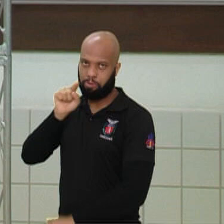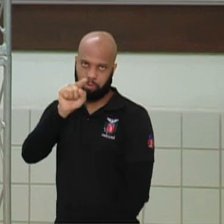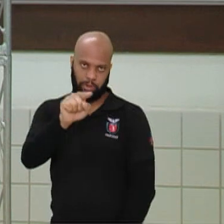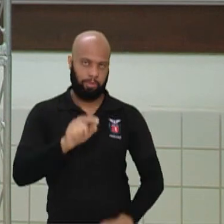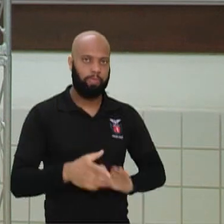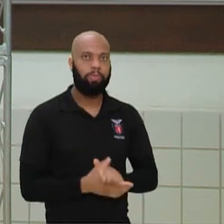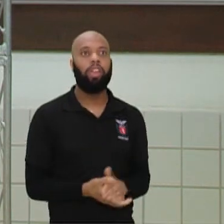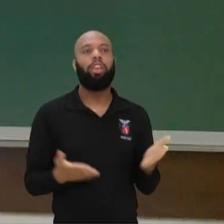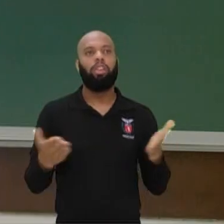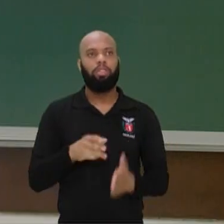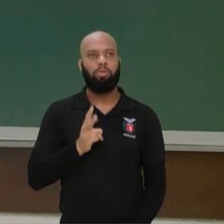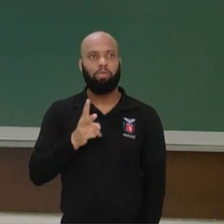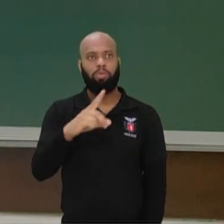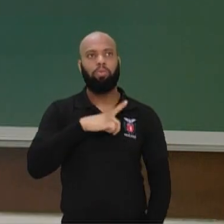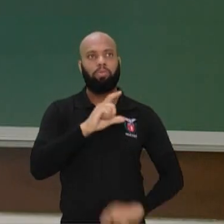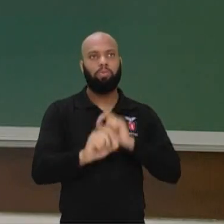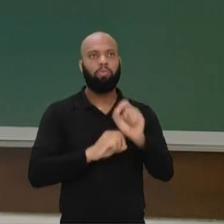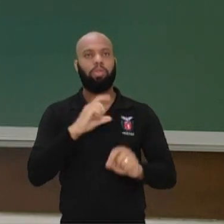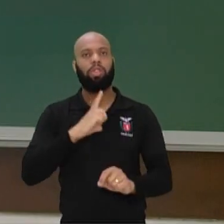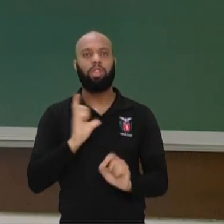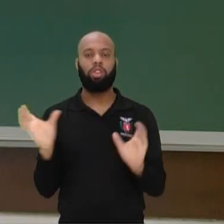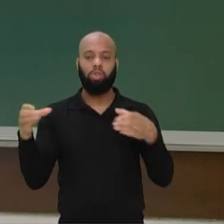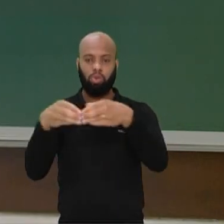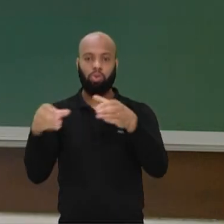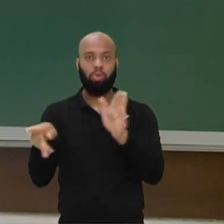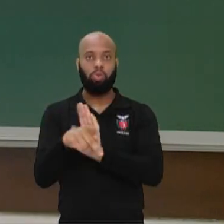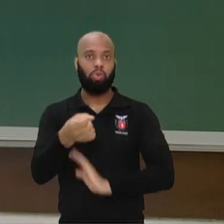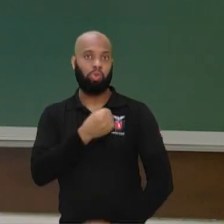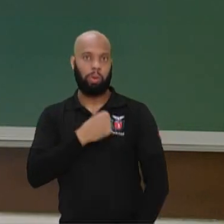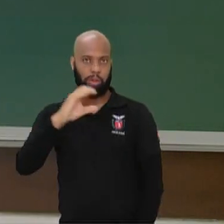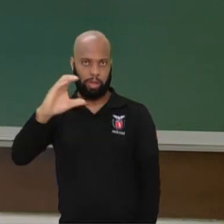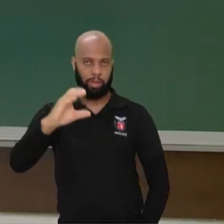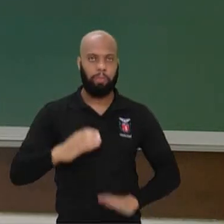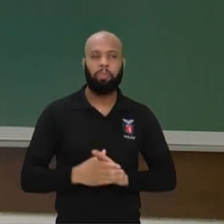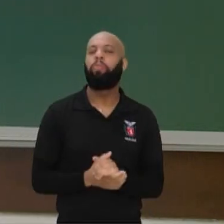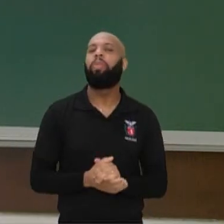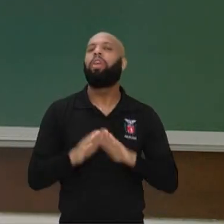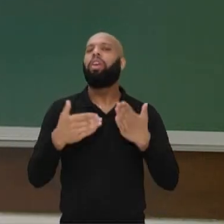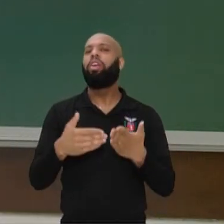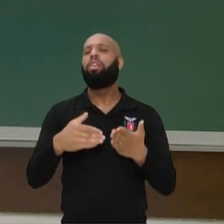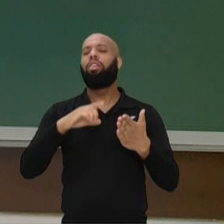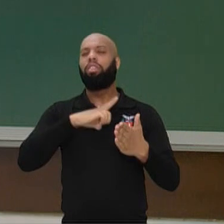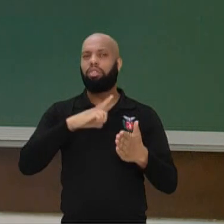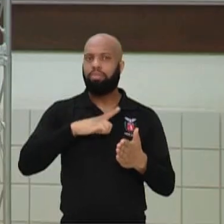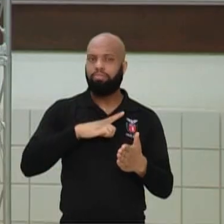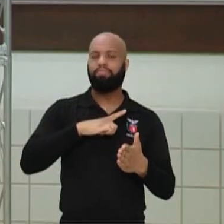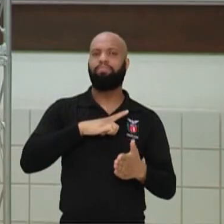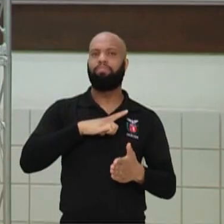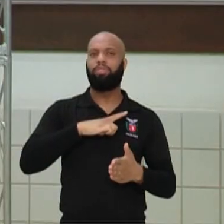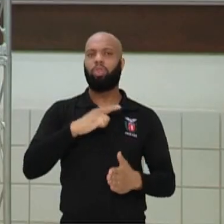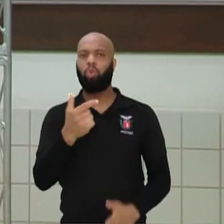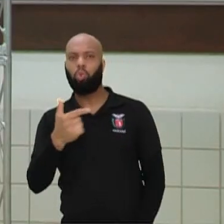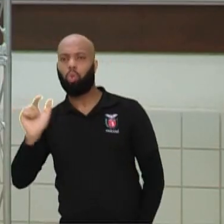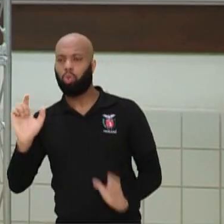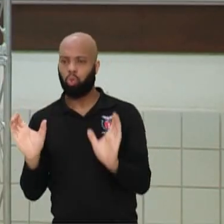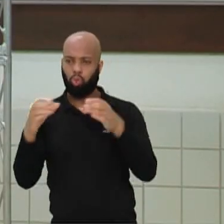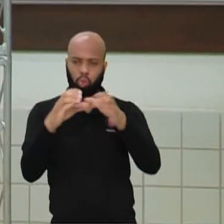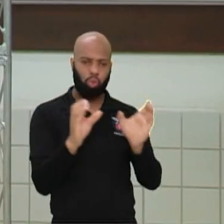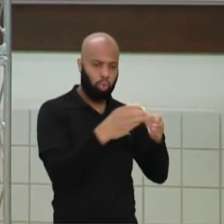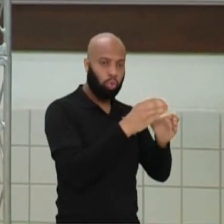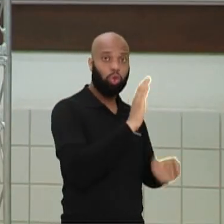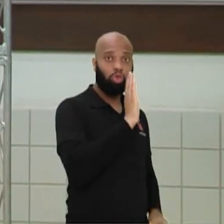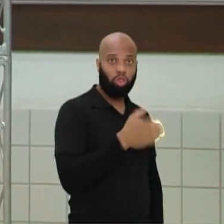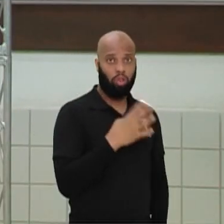vamos continuar com o conjunto dos números complexos. Então, assim como os outros conjuntos que nós